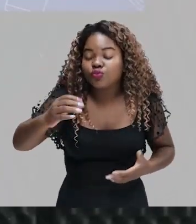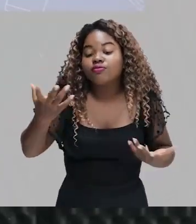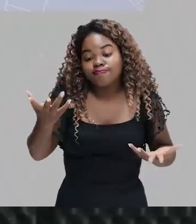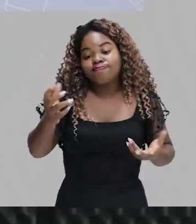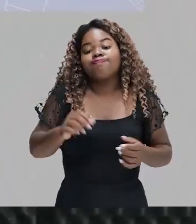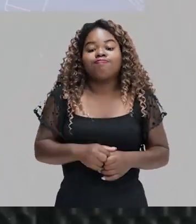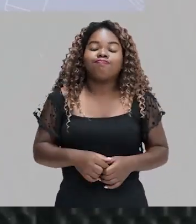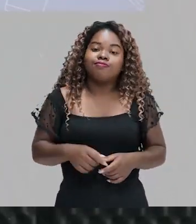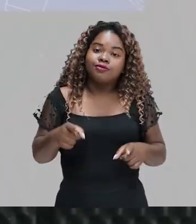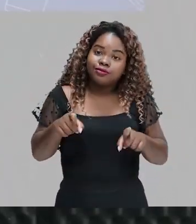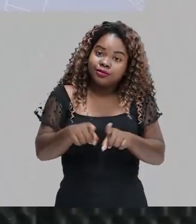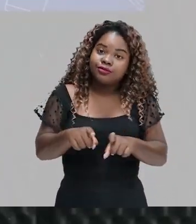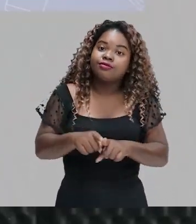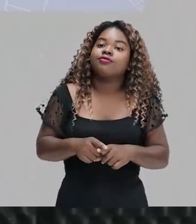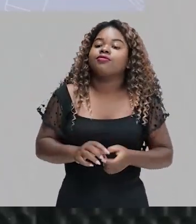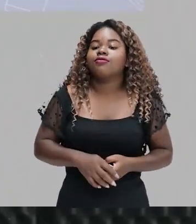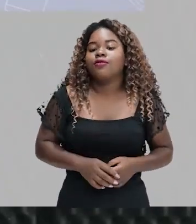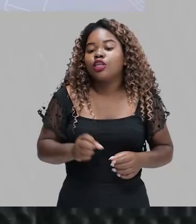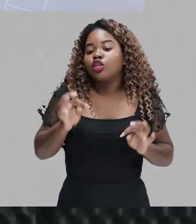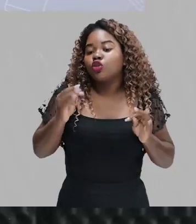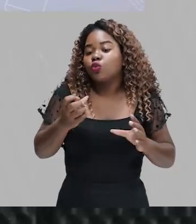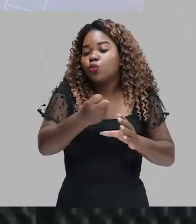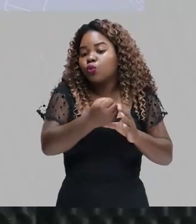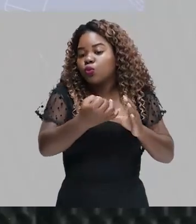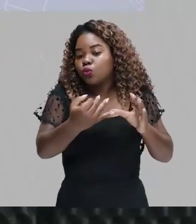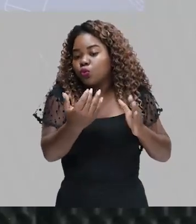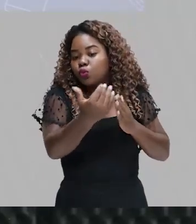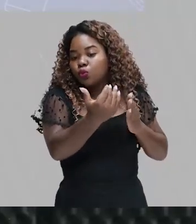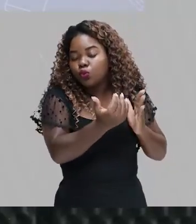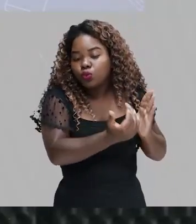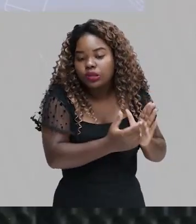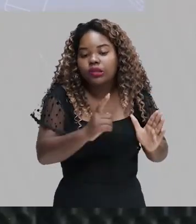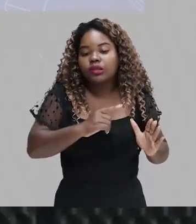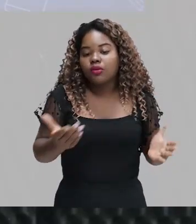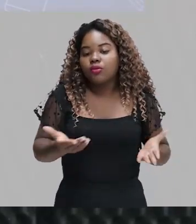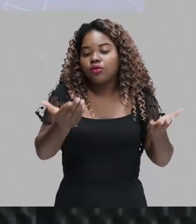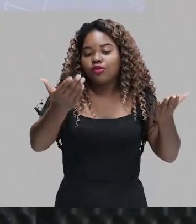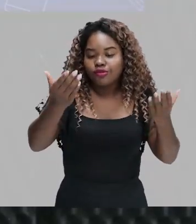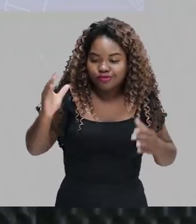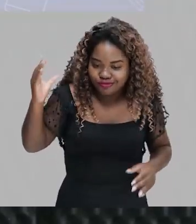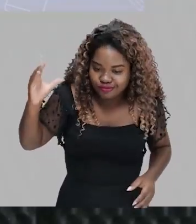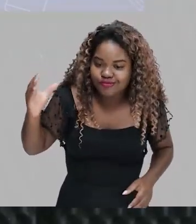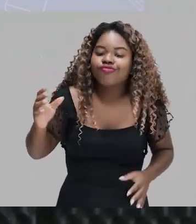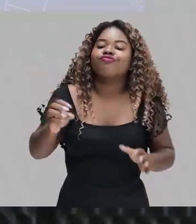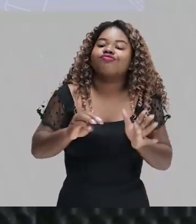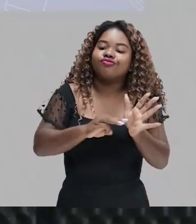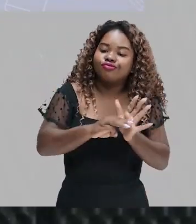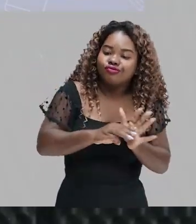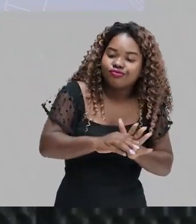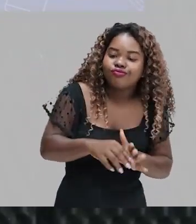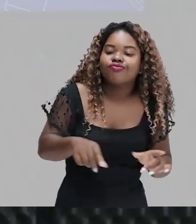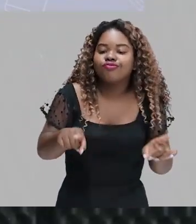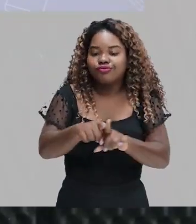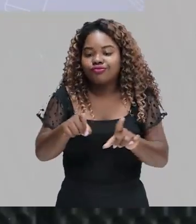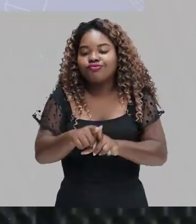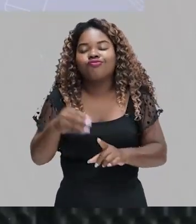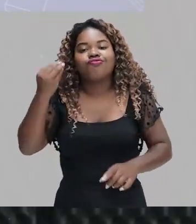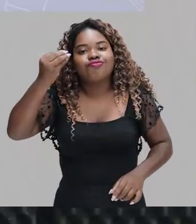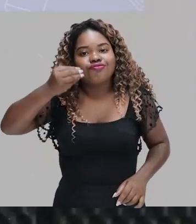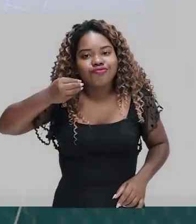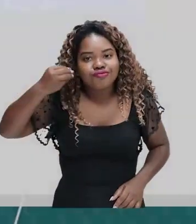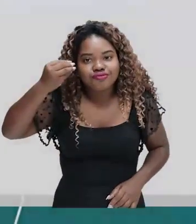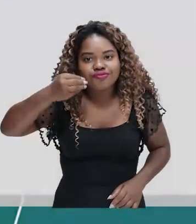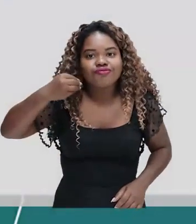né? E todas as características, tudo que é colocado aqui, tem uma motivação científica, técnica, pautado em experimentação